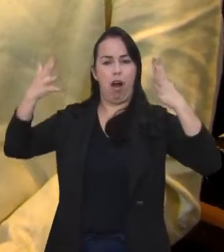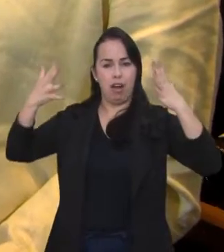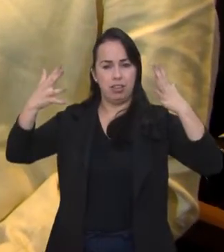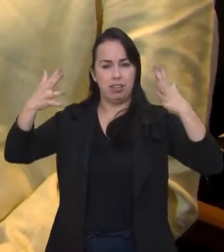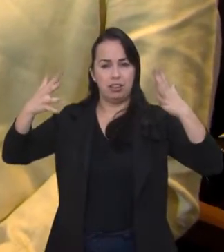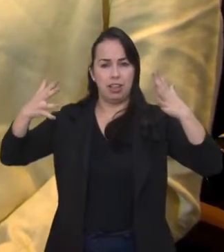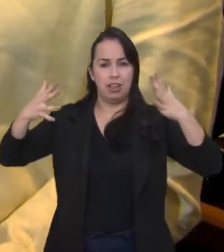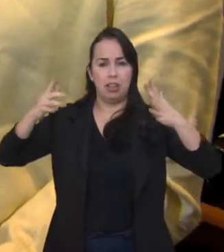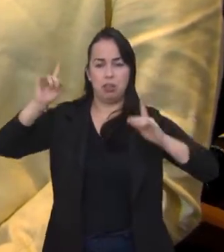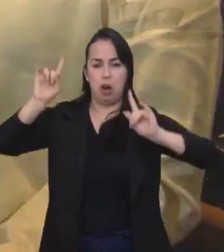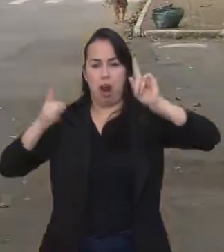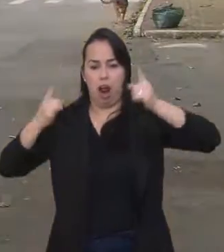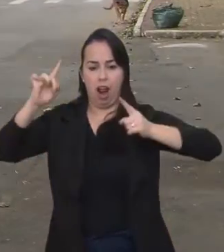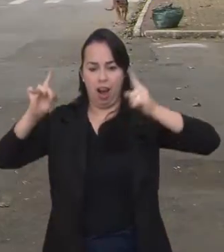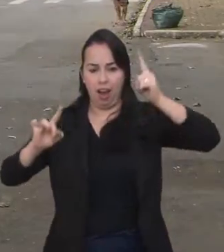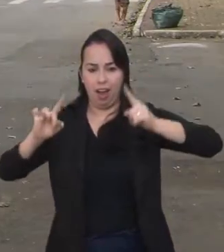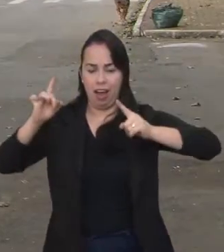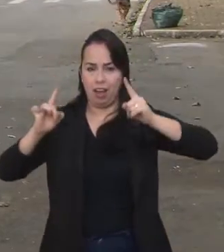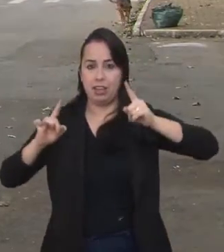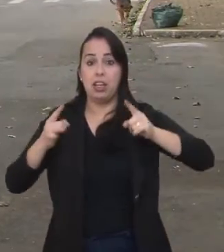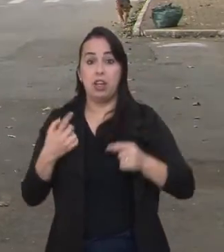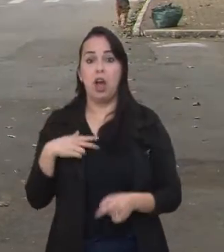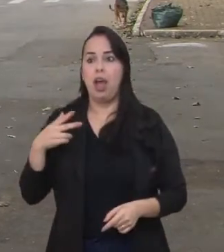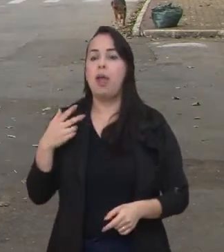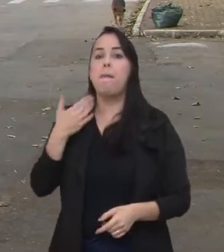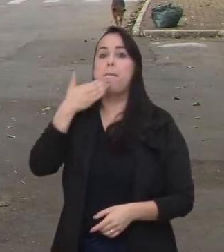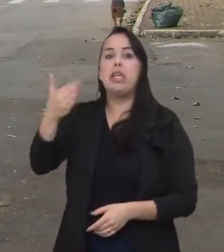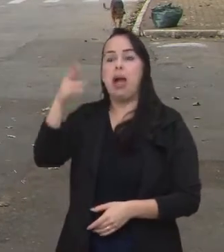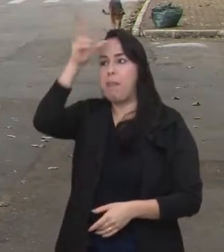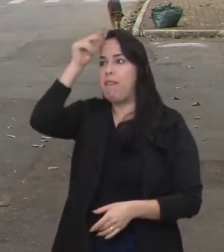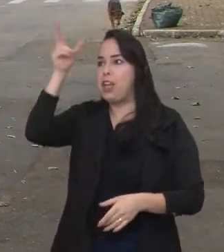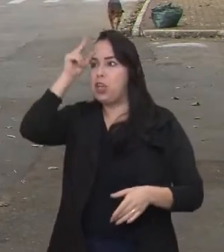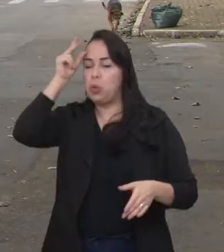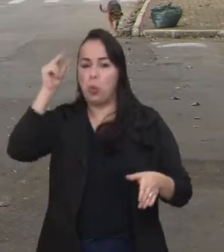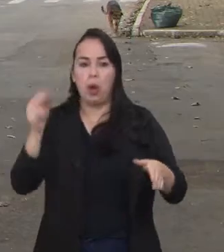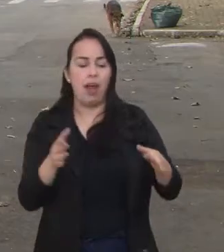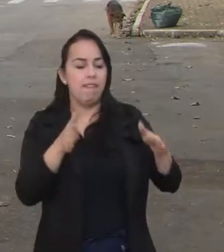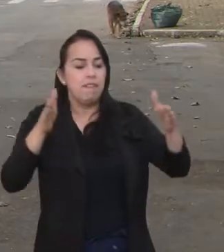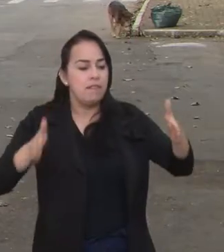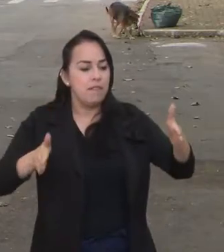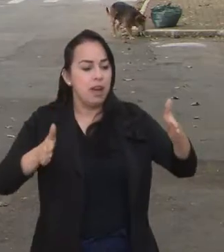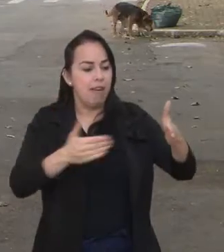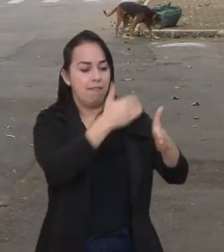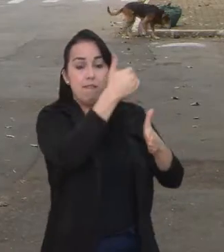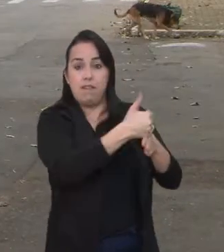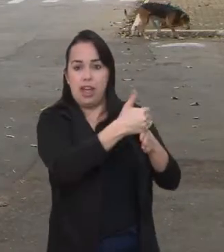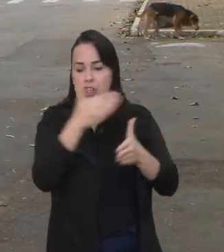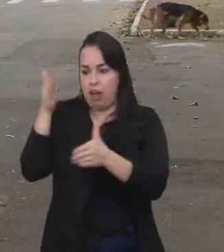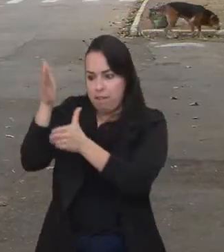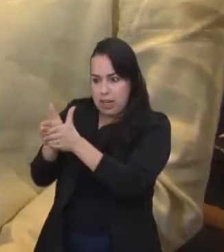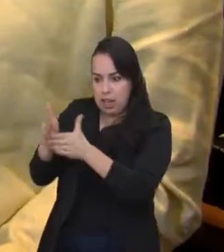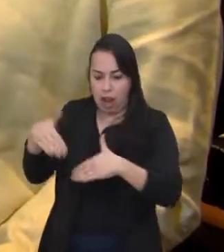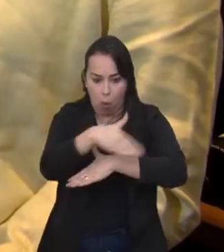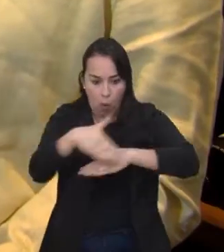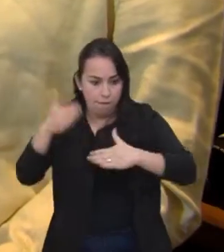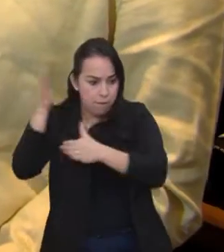gostoso de rua, porque a gente conseguiu na prefeitura fechar essa ruazinha da lateral. Então, a Urbã, a prefeitura